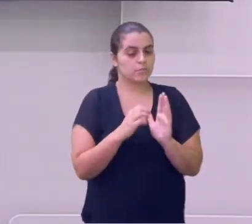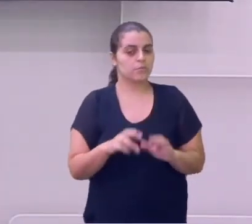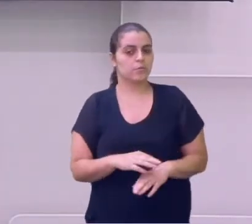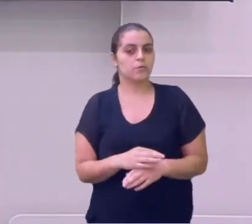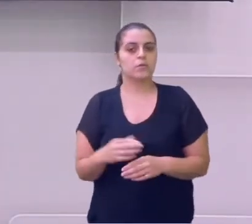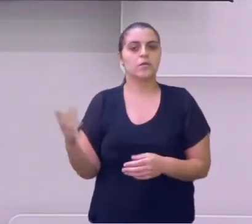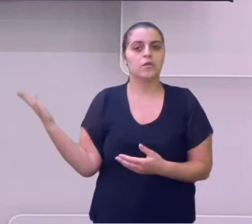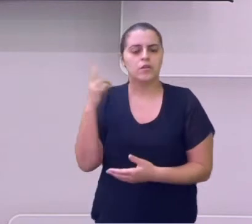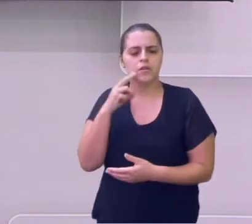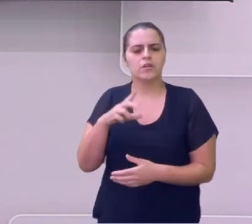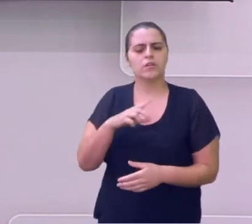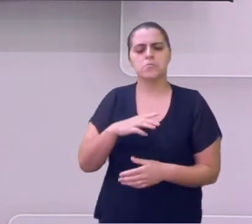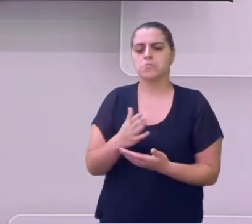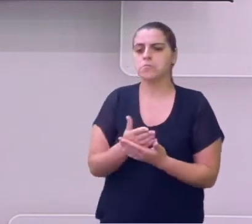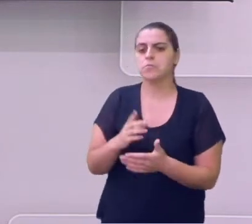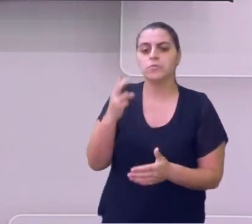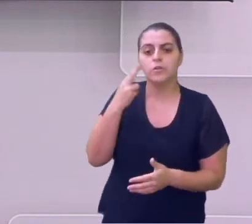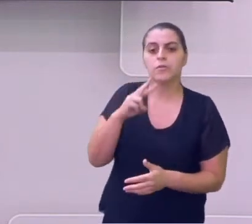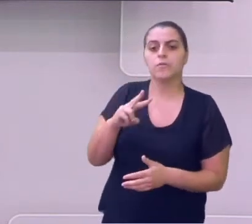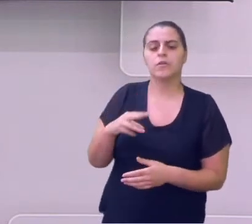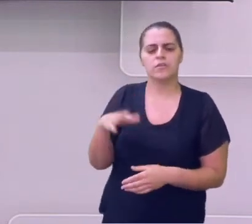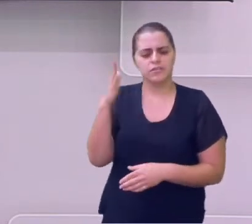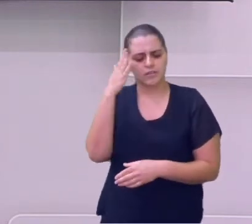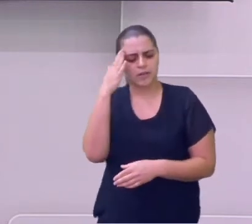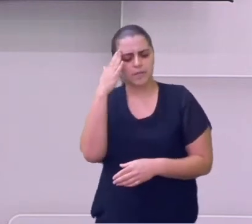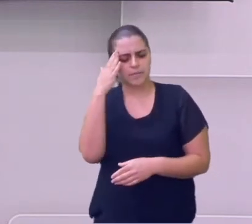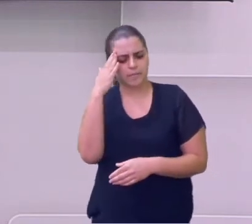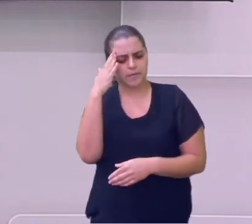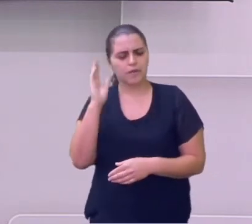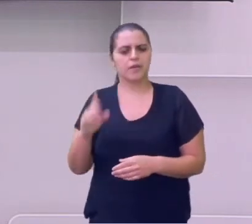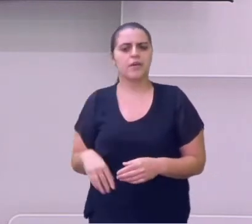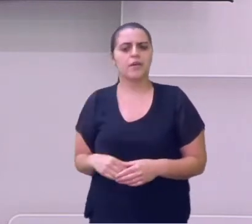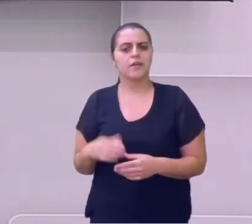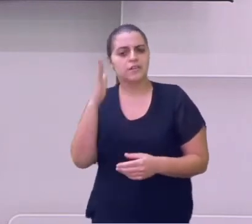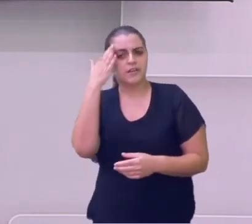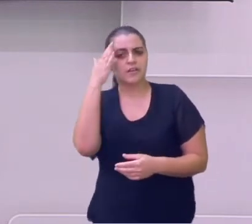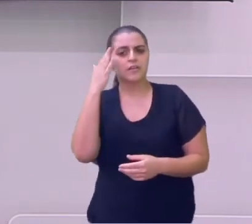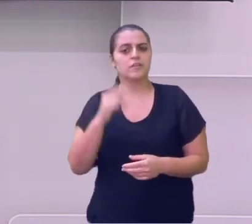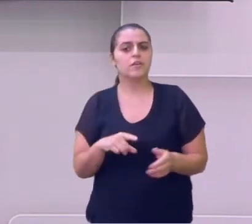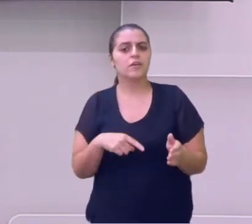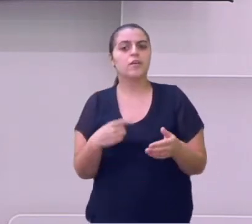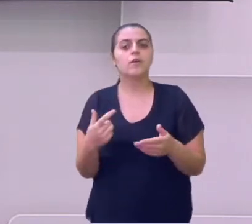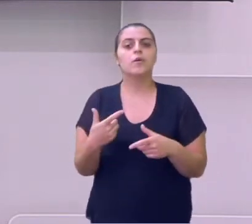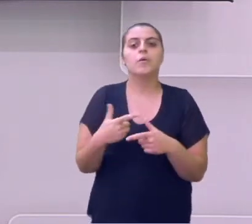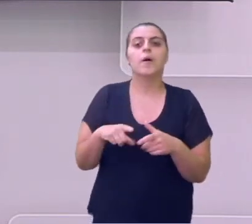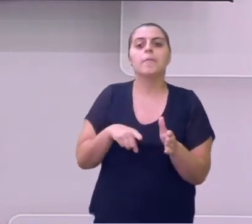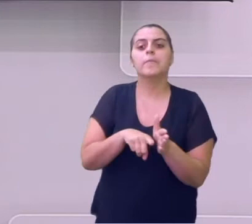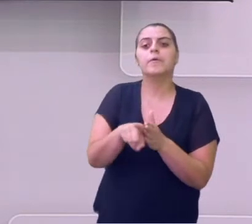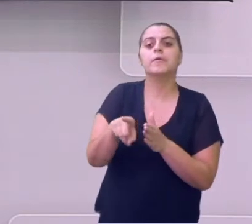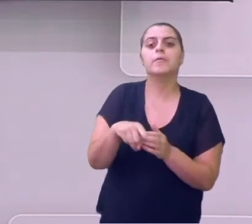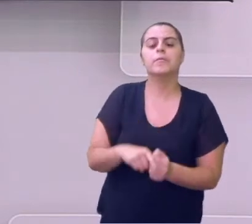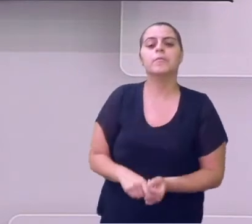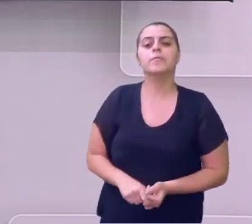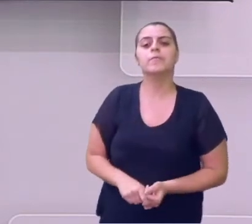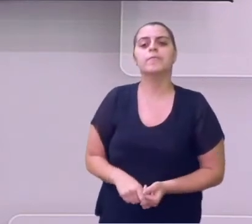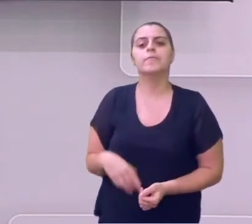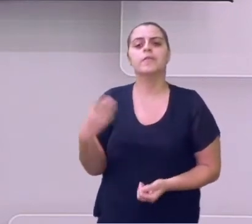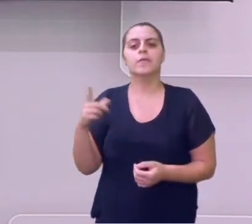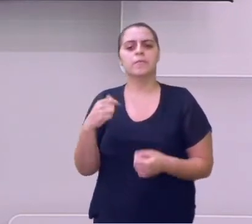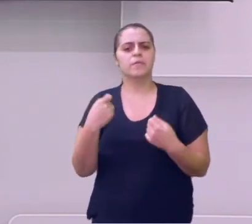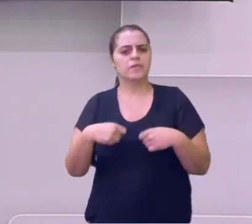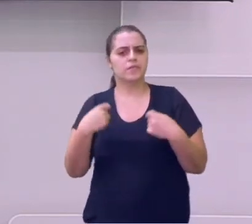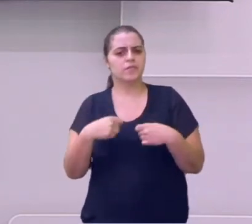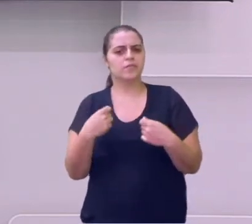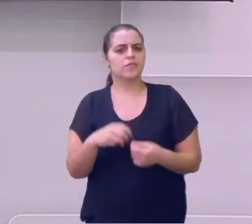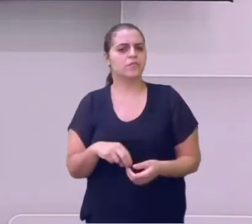aparece. Eu tenho que saber interpretar o problema e entender o que o problema está me pedindo. Então, eu